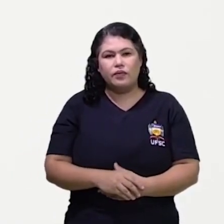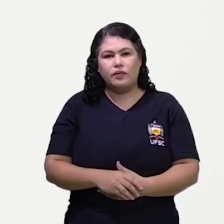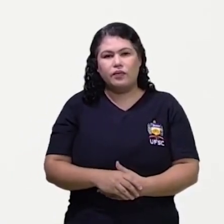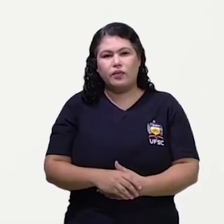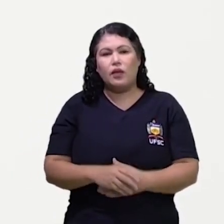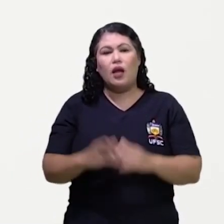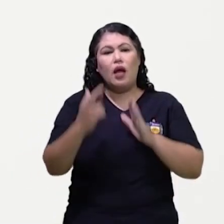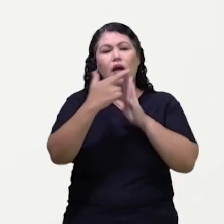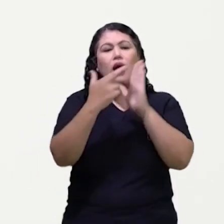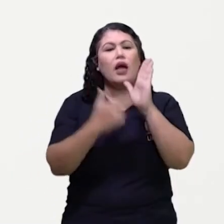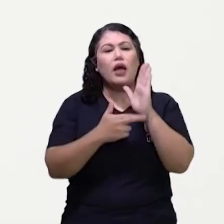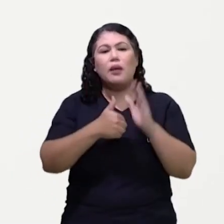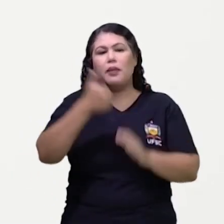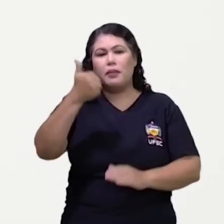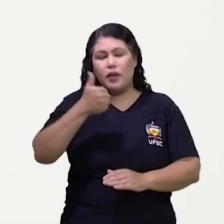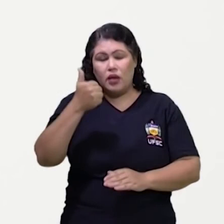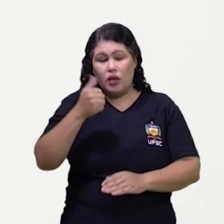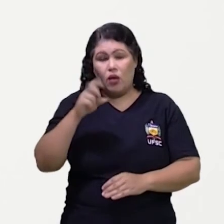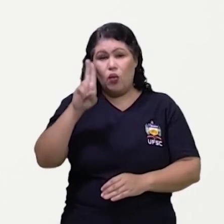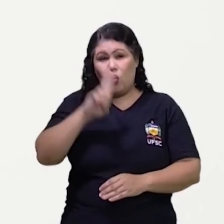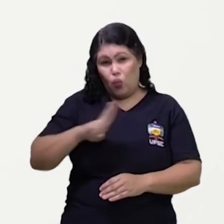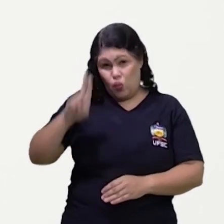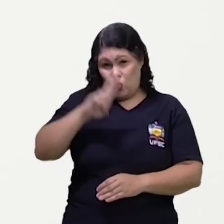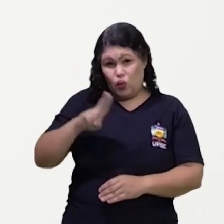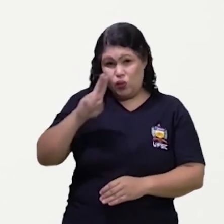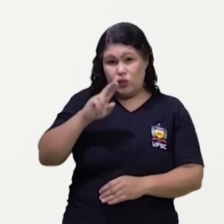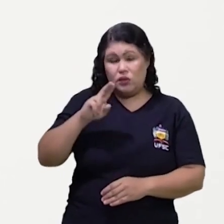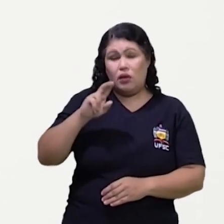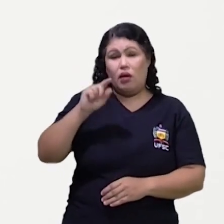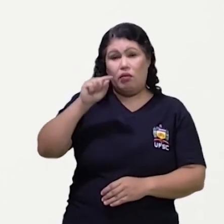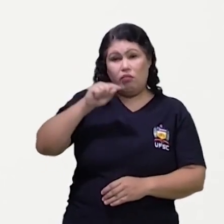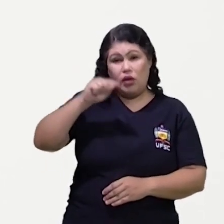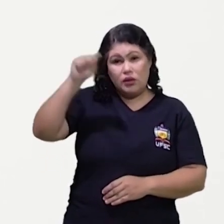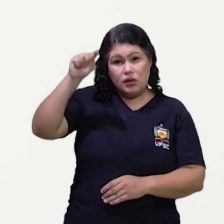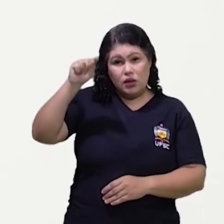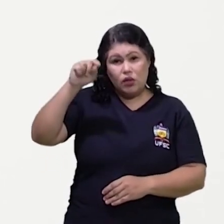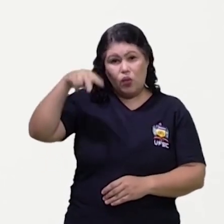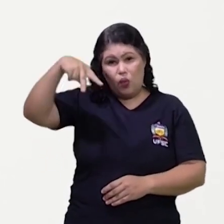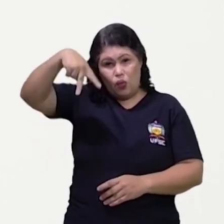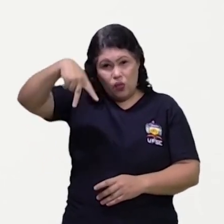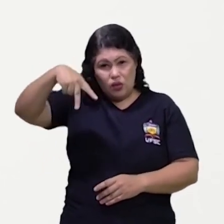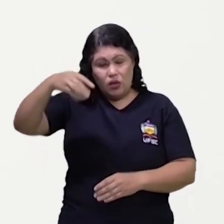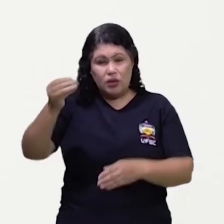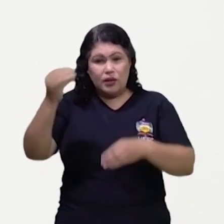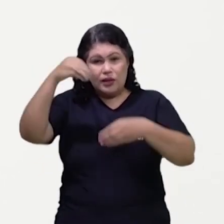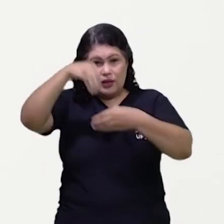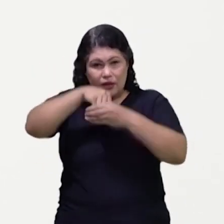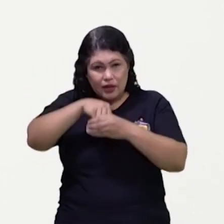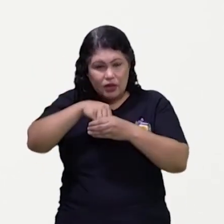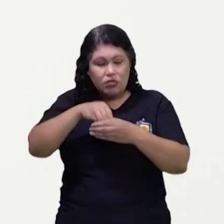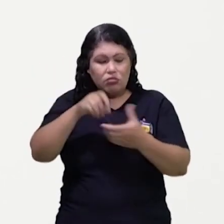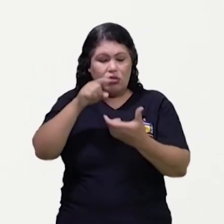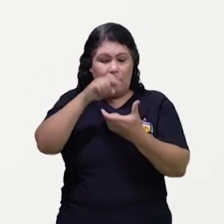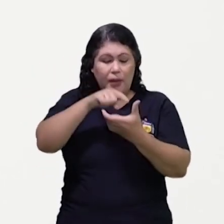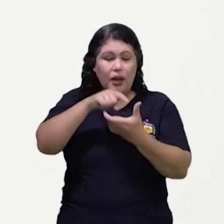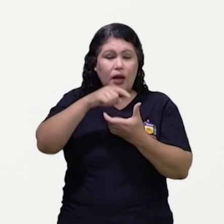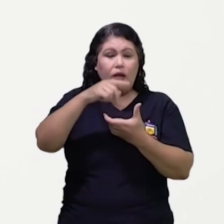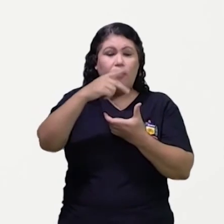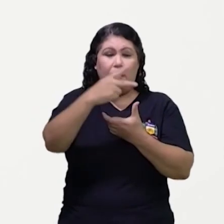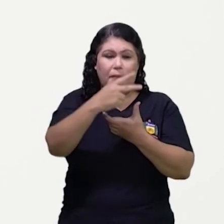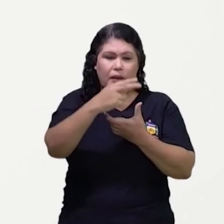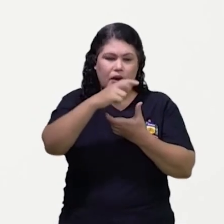Acentuam-se as palavras paroxítono, olha aqui, ó. acentuam-se as palavras